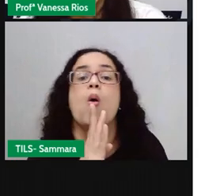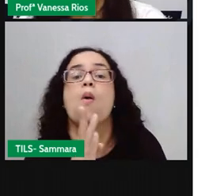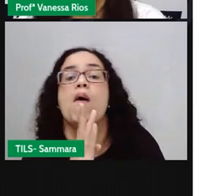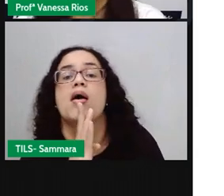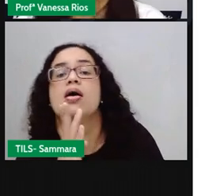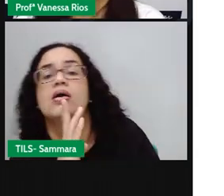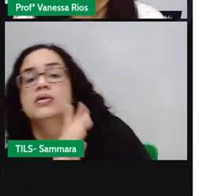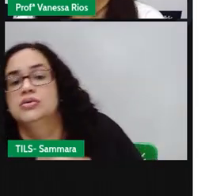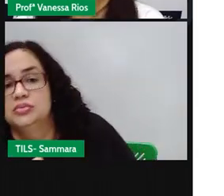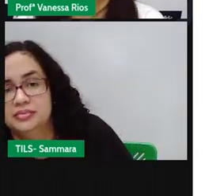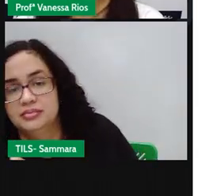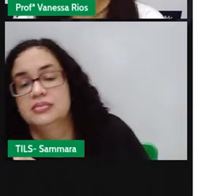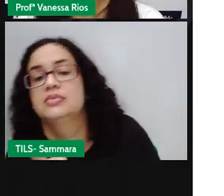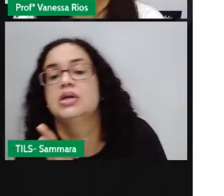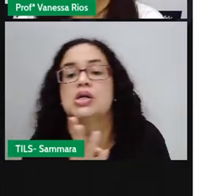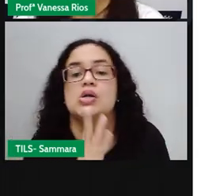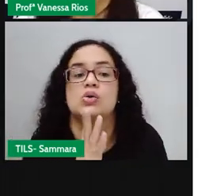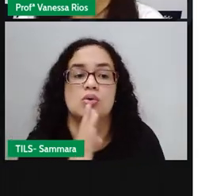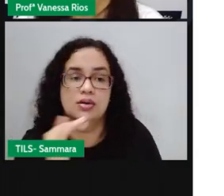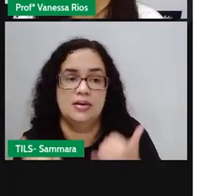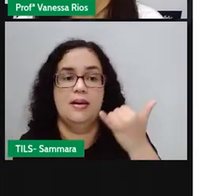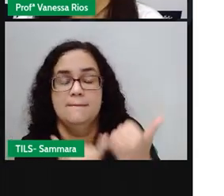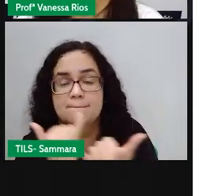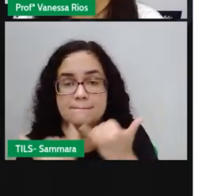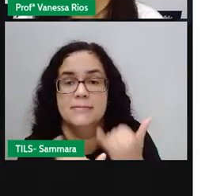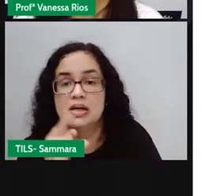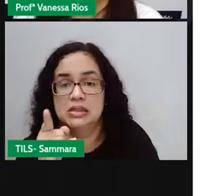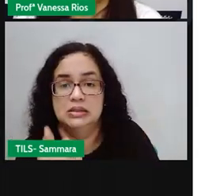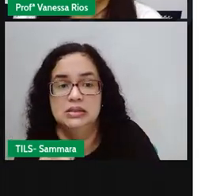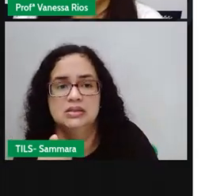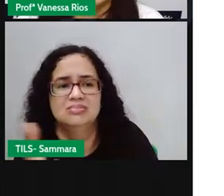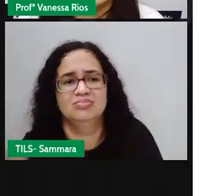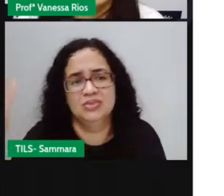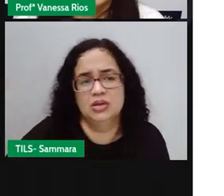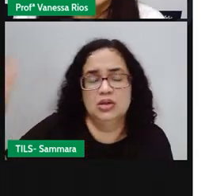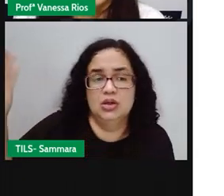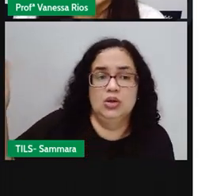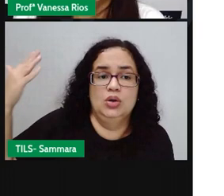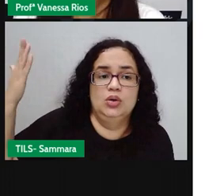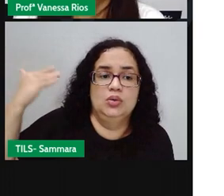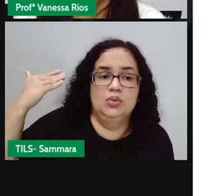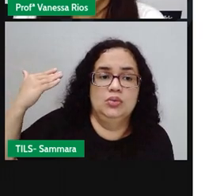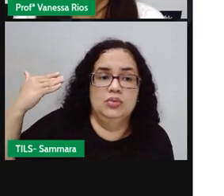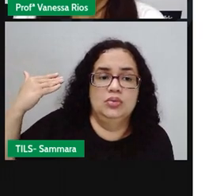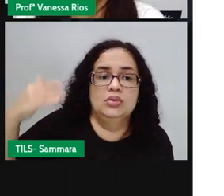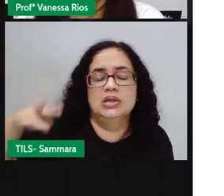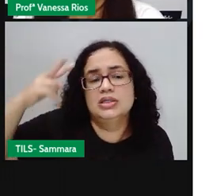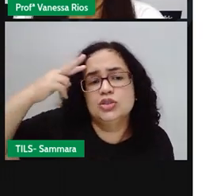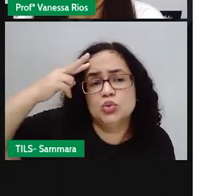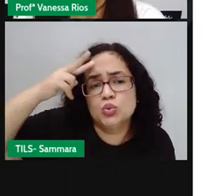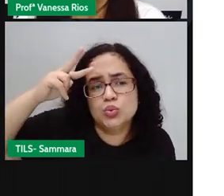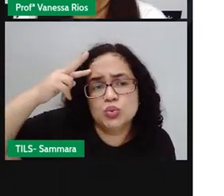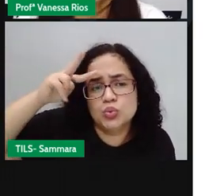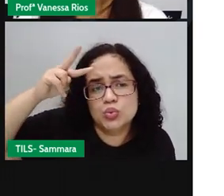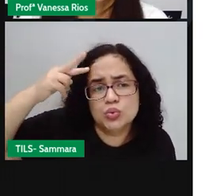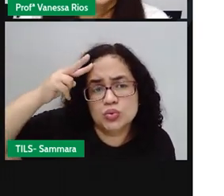todos vocês conhecem esse brinquedo. É um brinquedo aí também muito antigo, né? Aí histórias que dizem que surgiu na